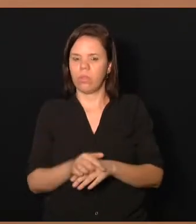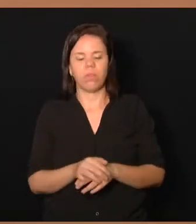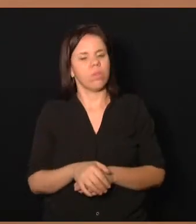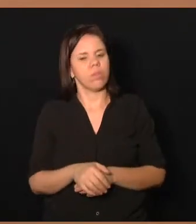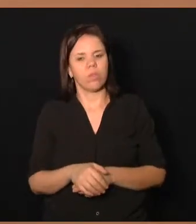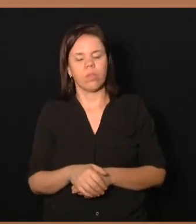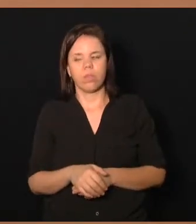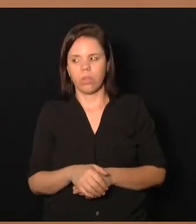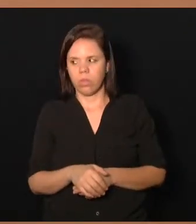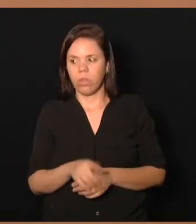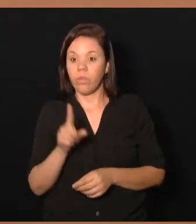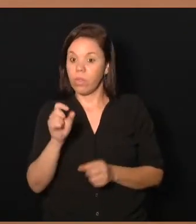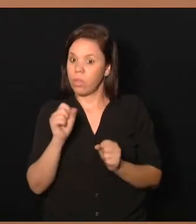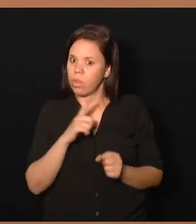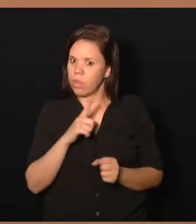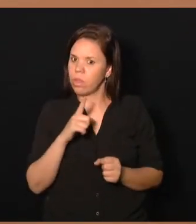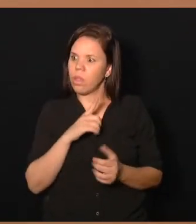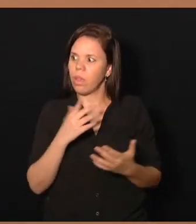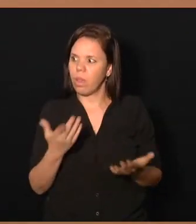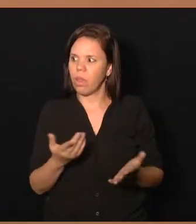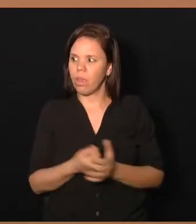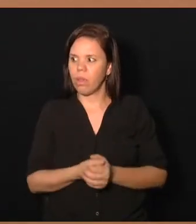já permite que você tenha